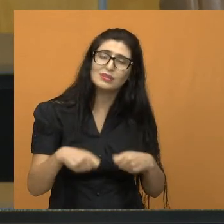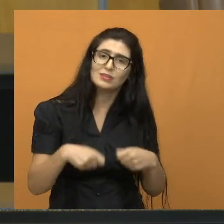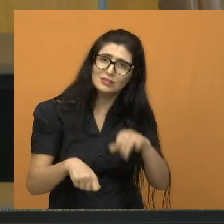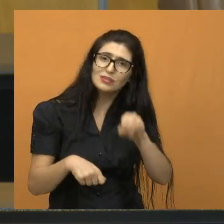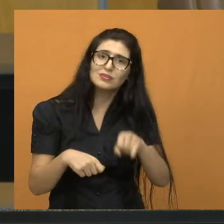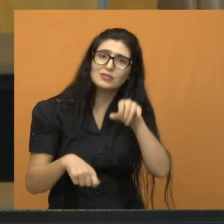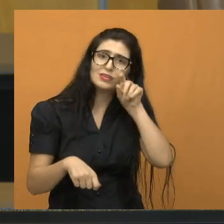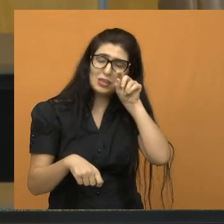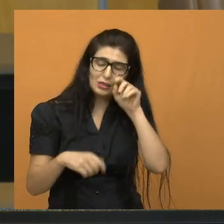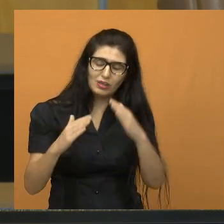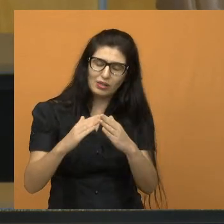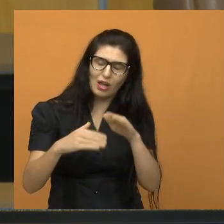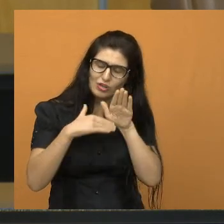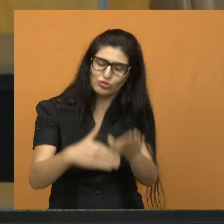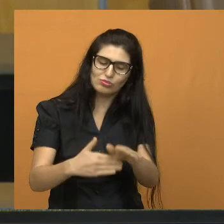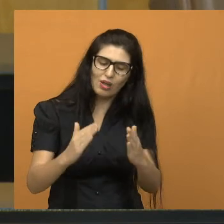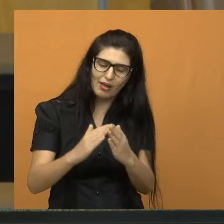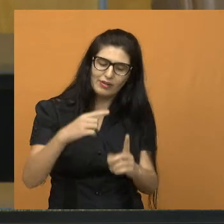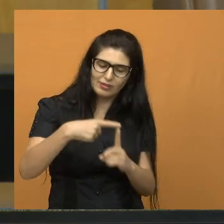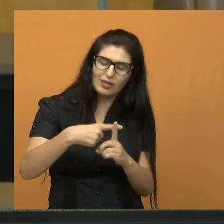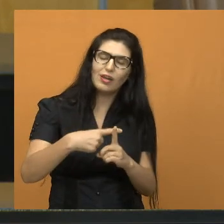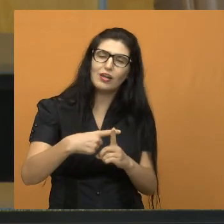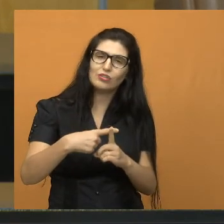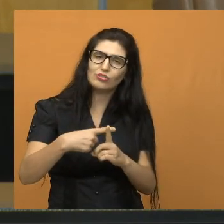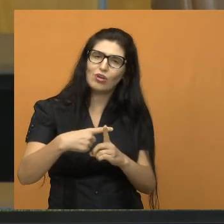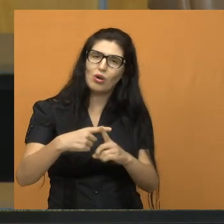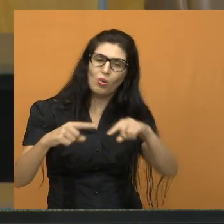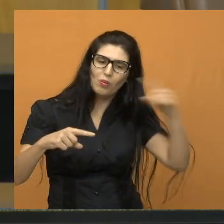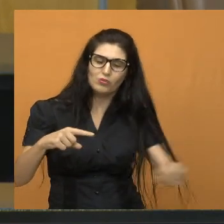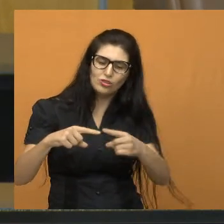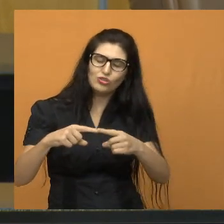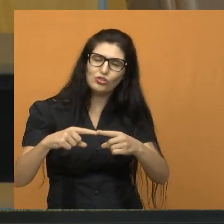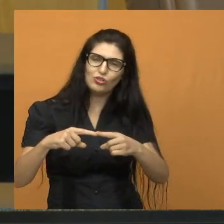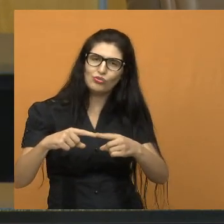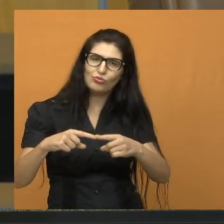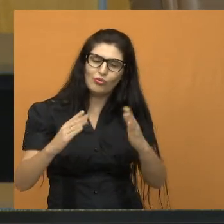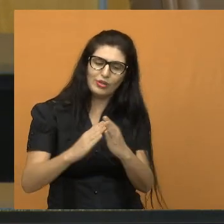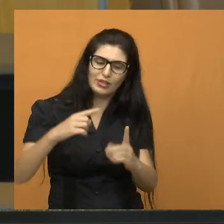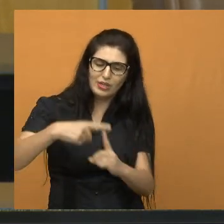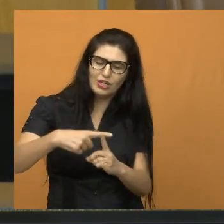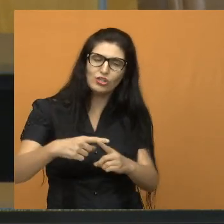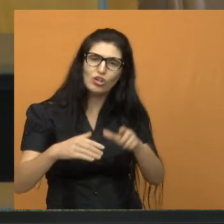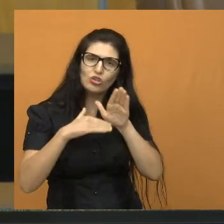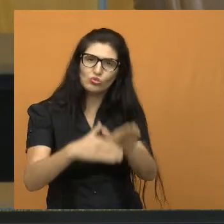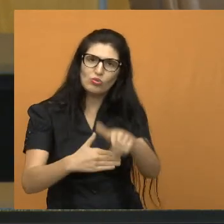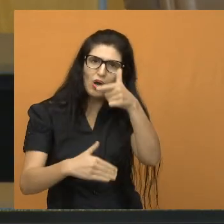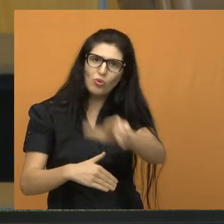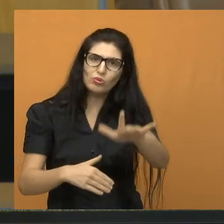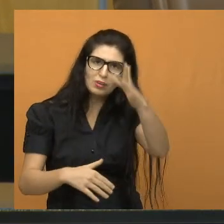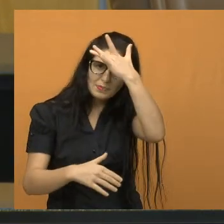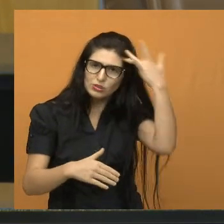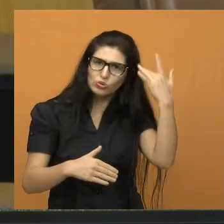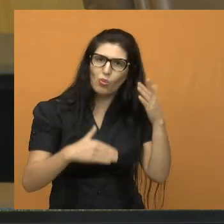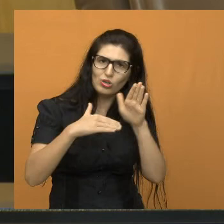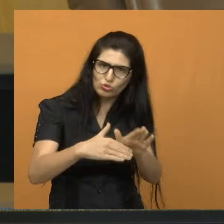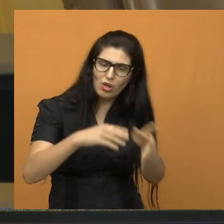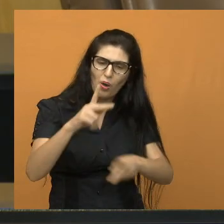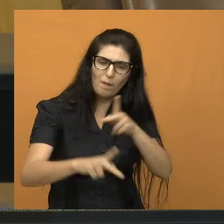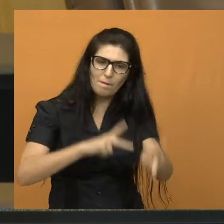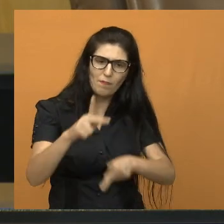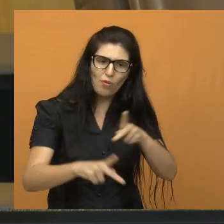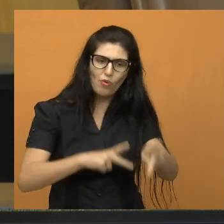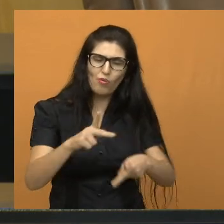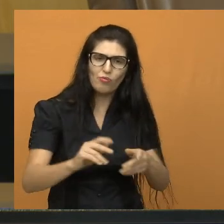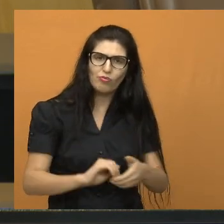mais ação, inovação para atuar na igreja, para servir melhor a igreja na